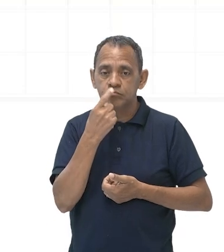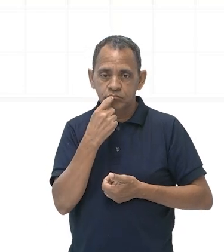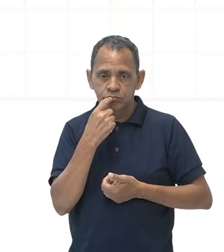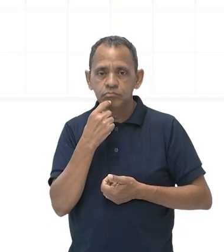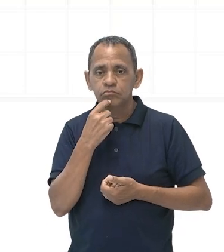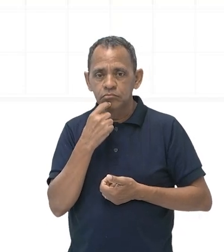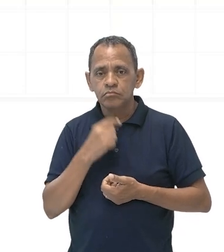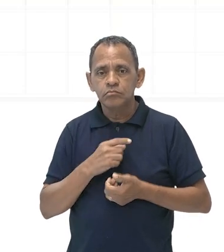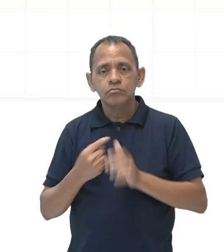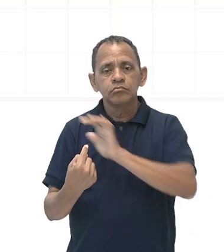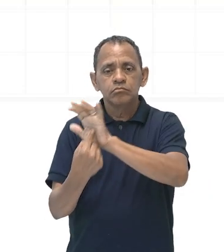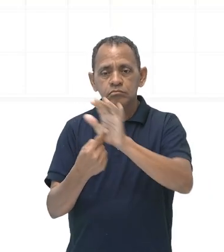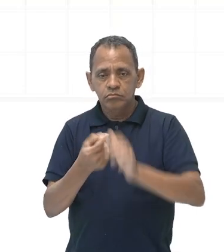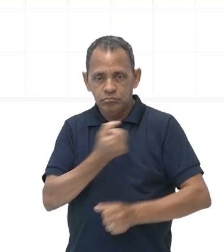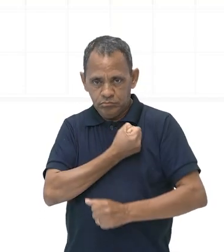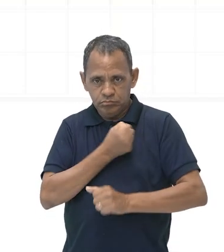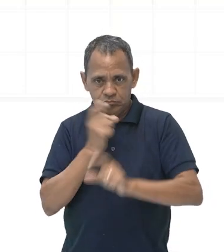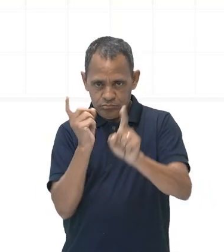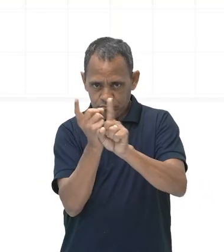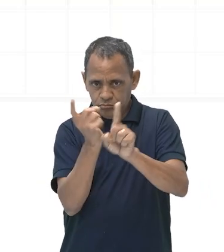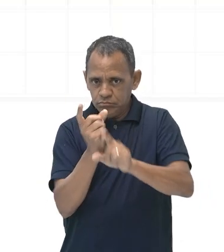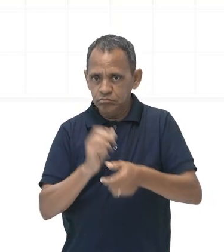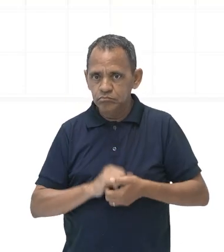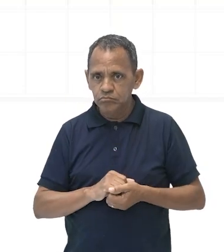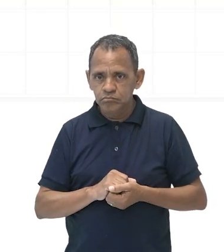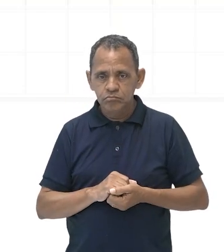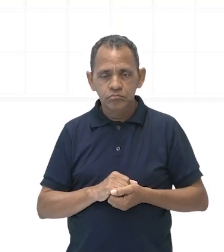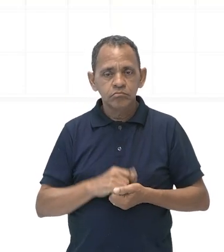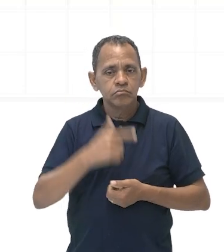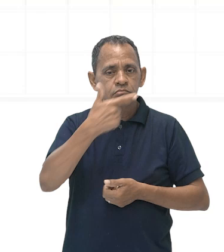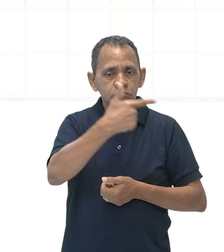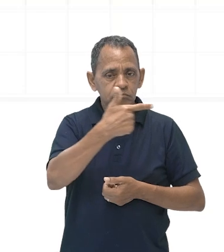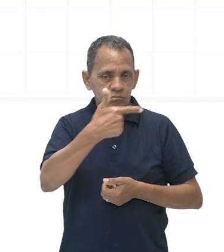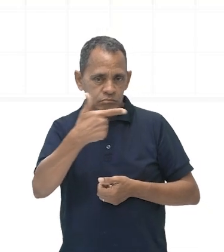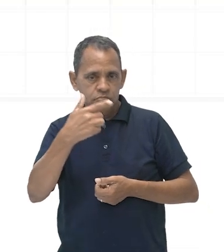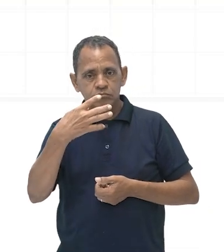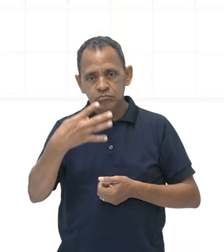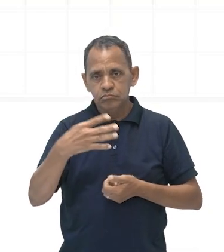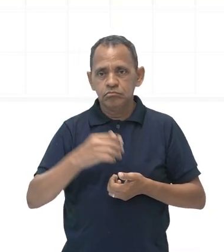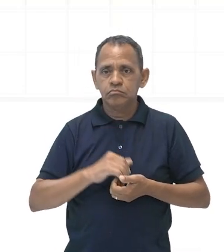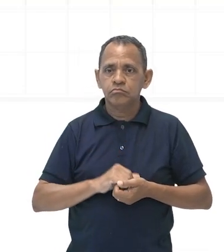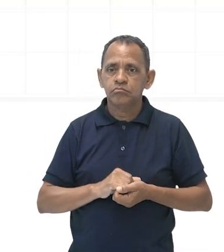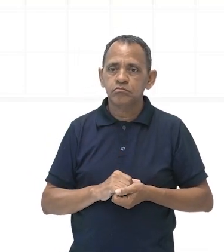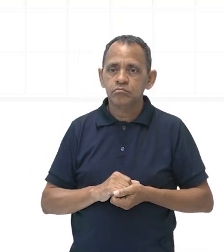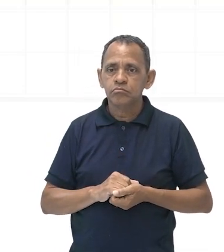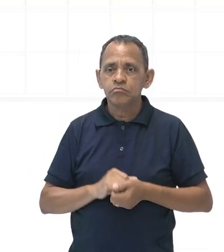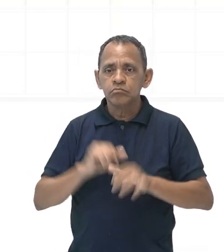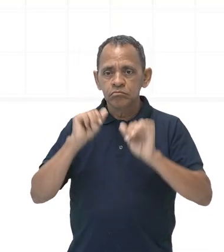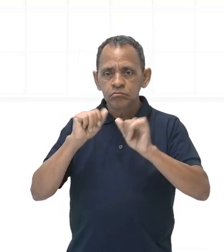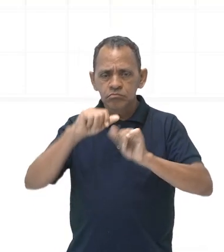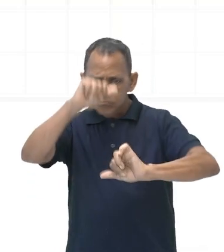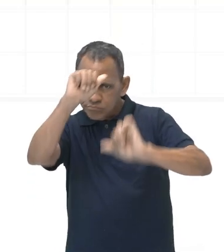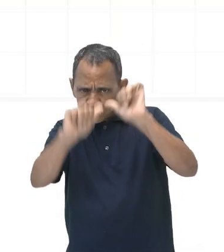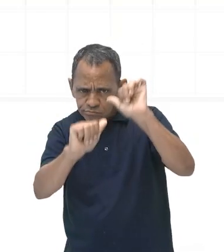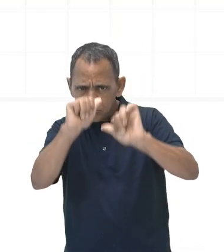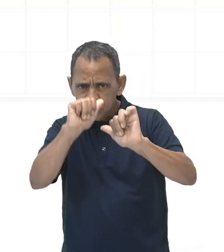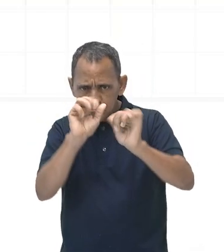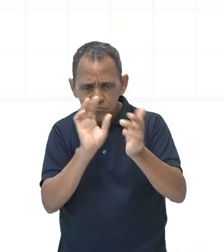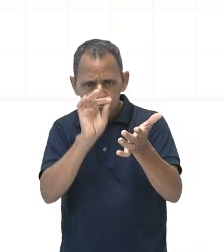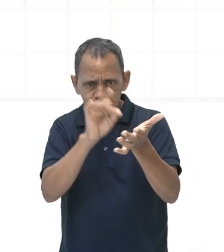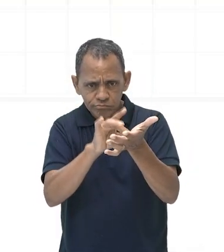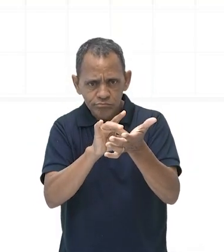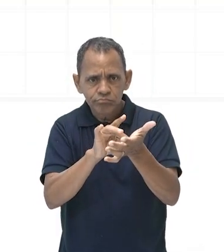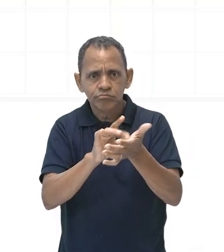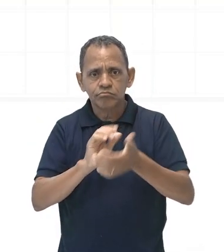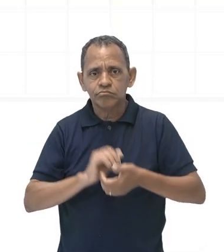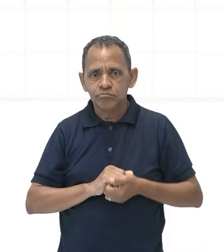gente encontrou. Então agora esse x é 224. Aí a gente pode até analisar, né? Realmente, se